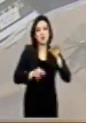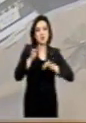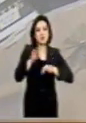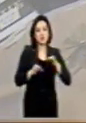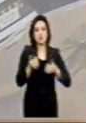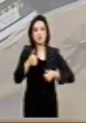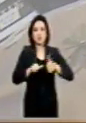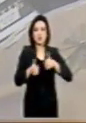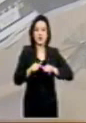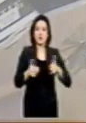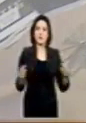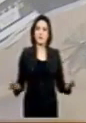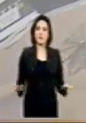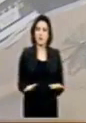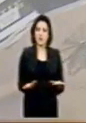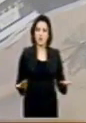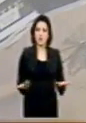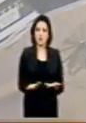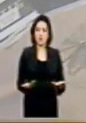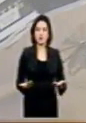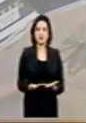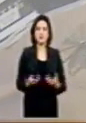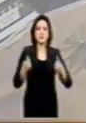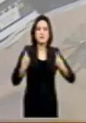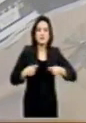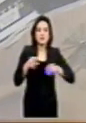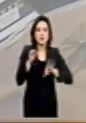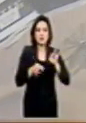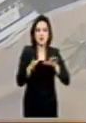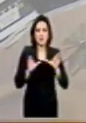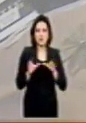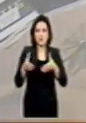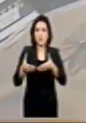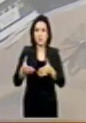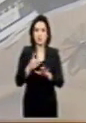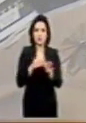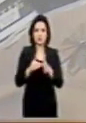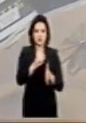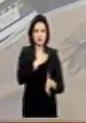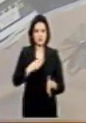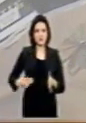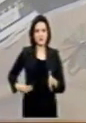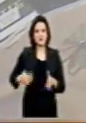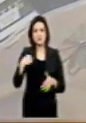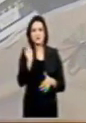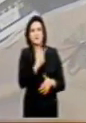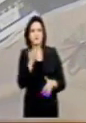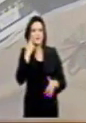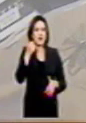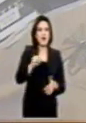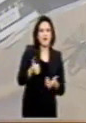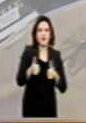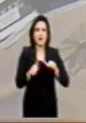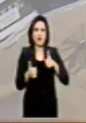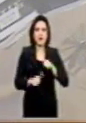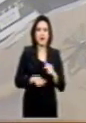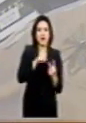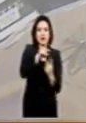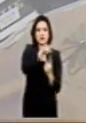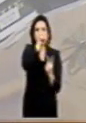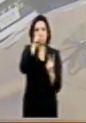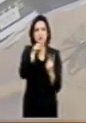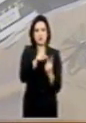deva ser um julgamento conjunto para apreciarmos a reclamação e a ação cautelar